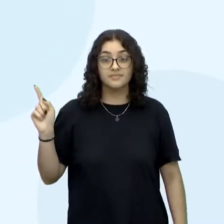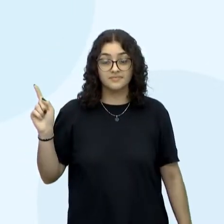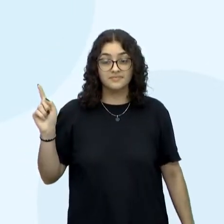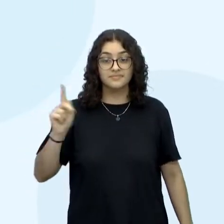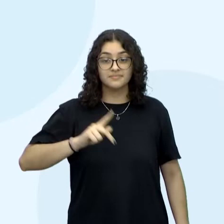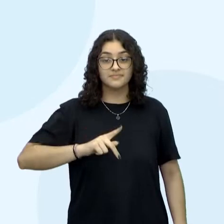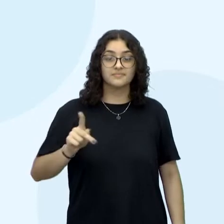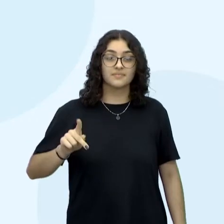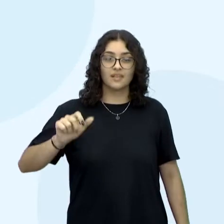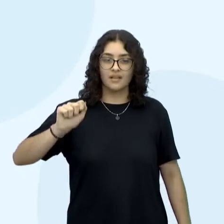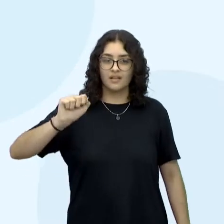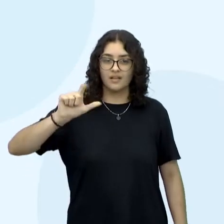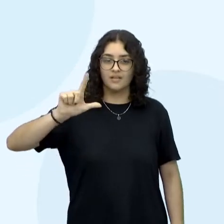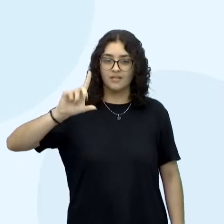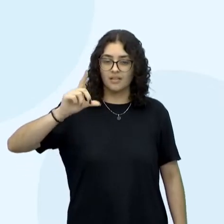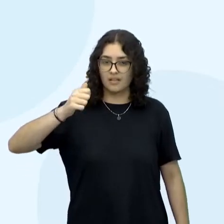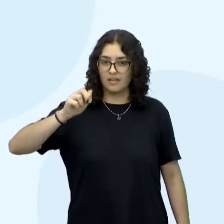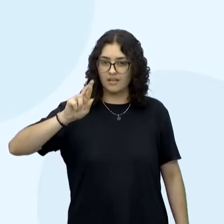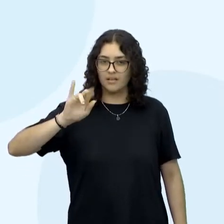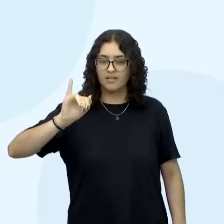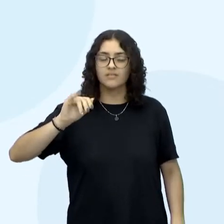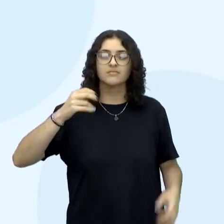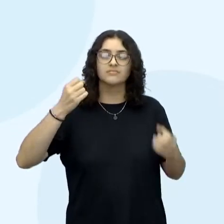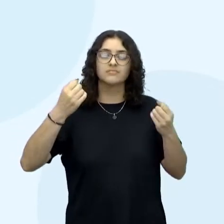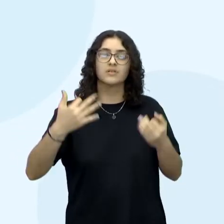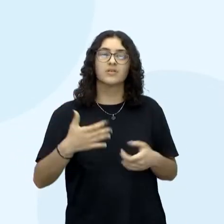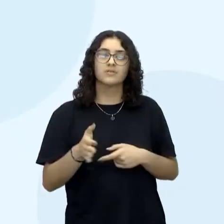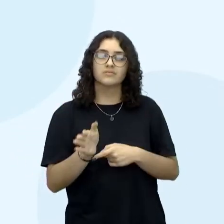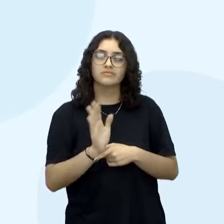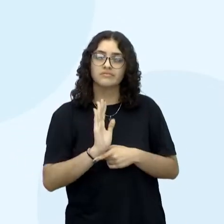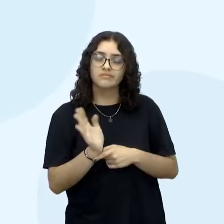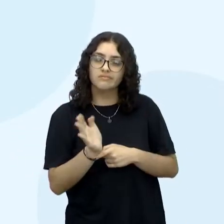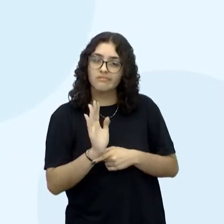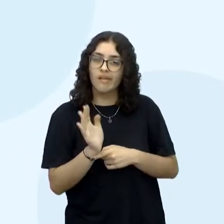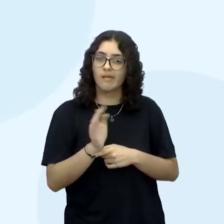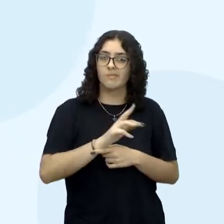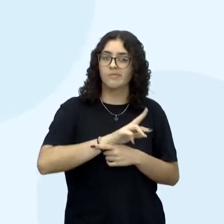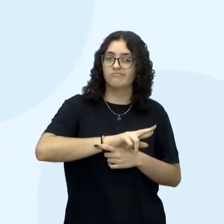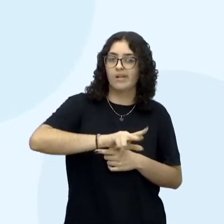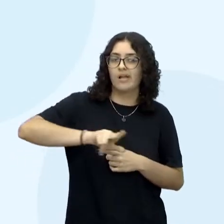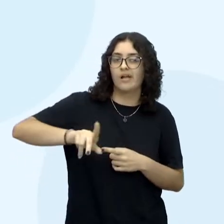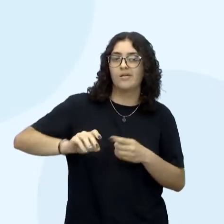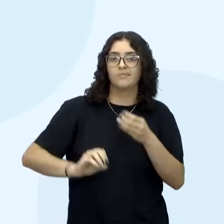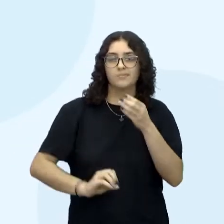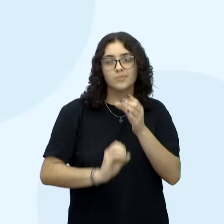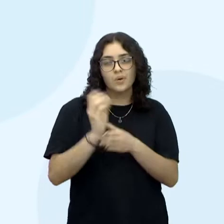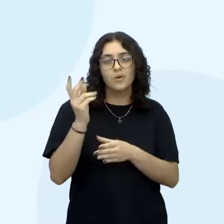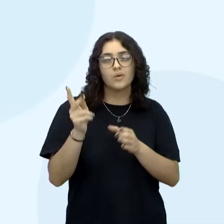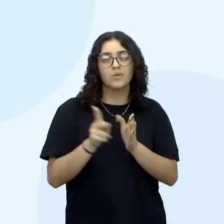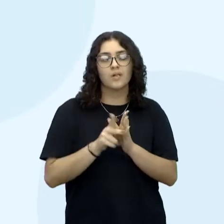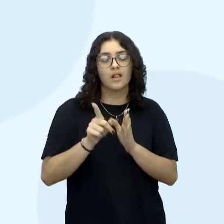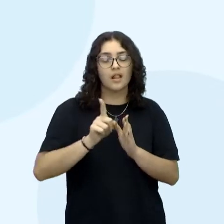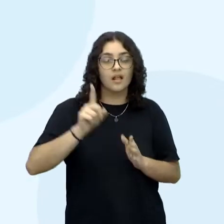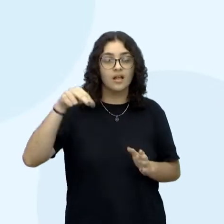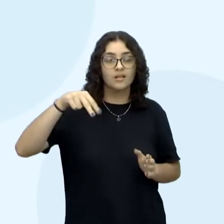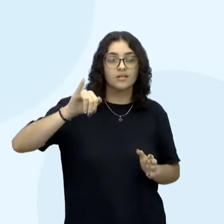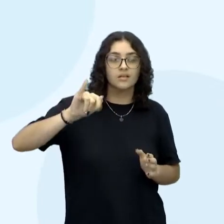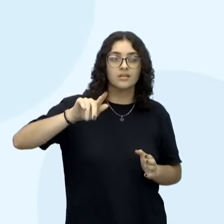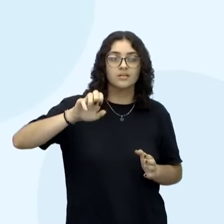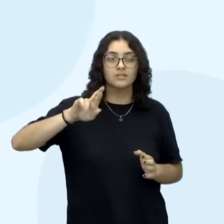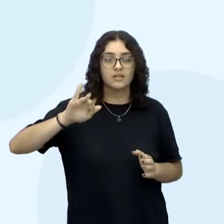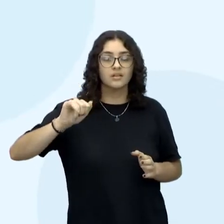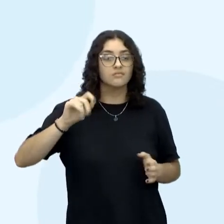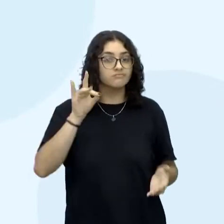professor Odair, lembra? A gente falou sobre o cinema, Nollywood, né? As produções na Nigéria, falando sobre